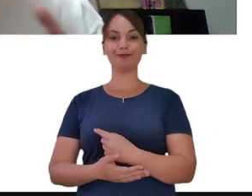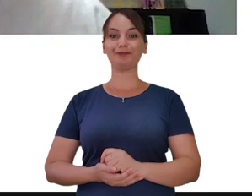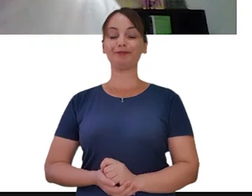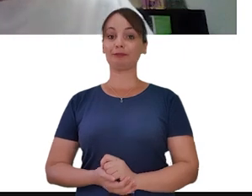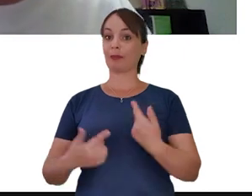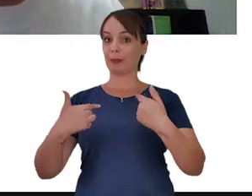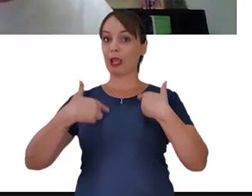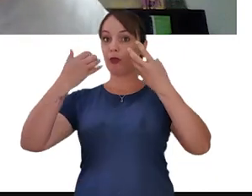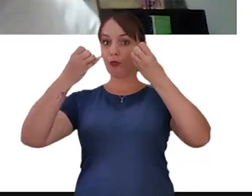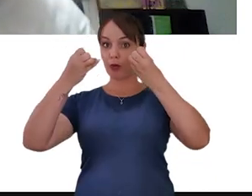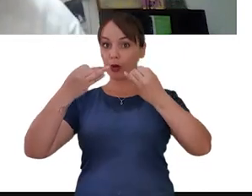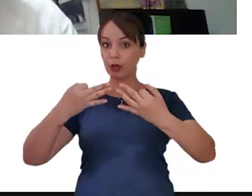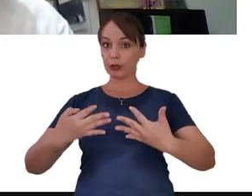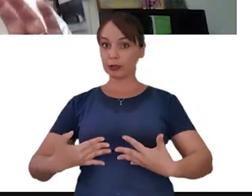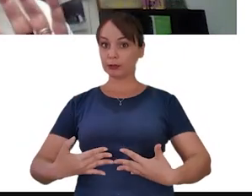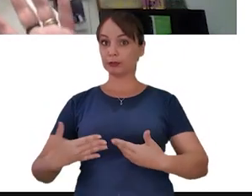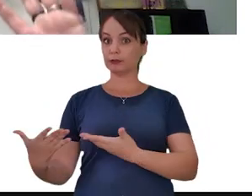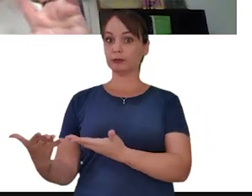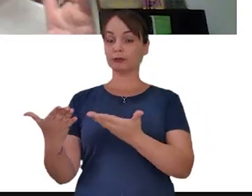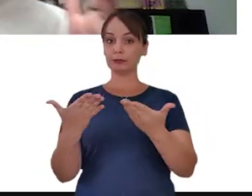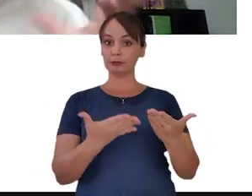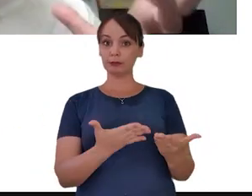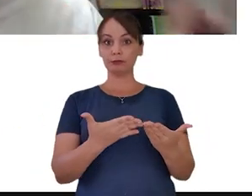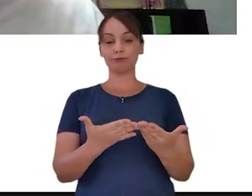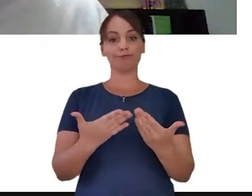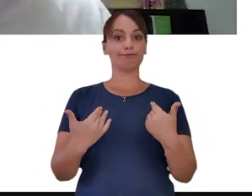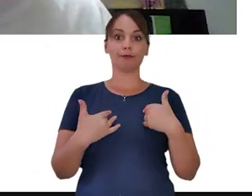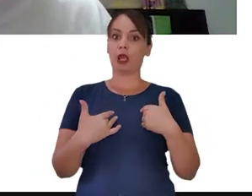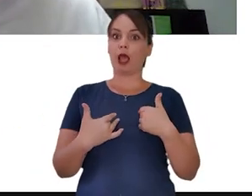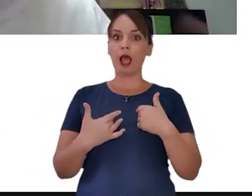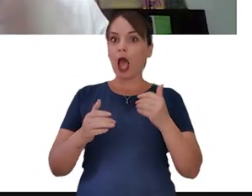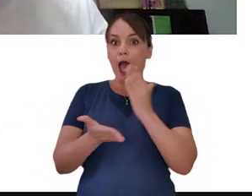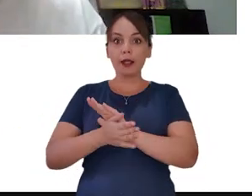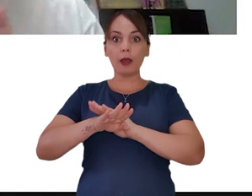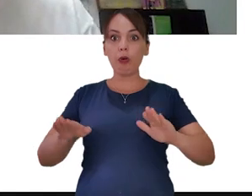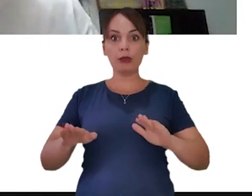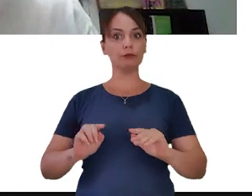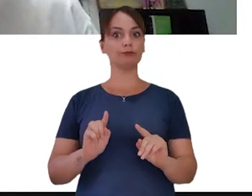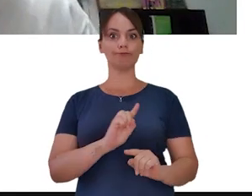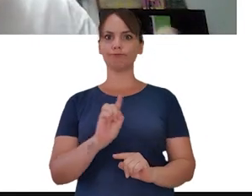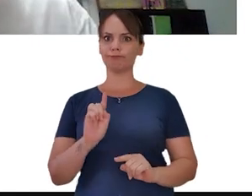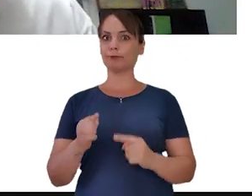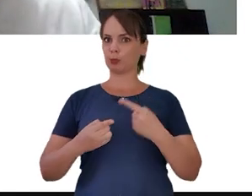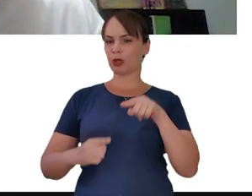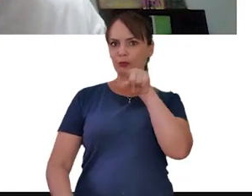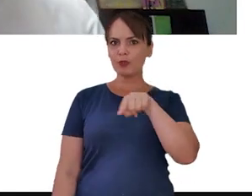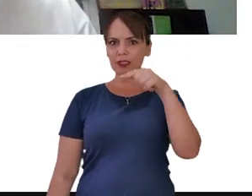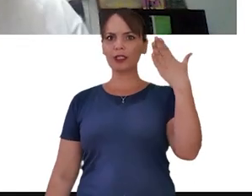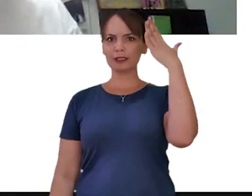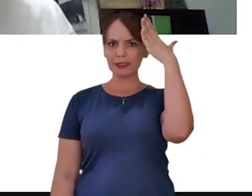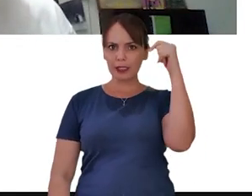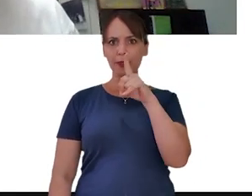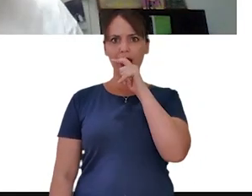Eu vou explicar para vocês que não dá bem para eles acabarem. Porque vocês sabiam que a água